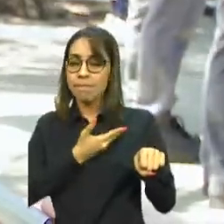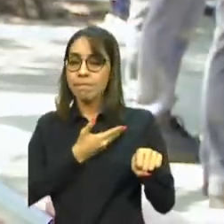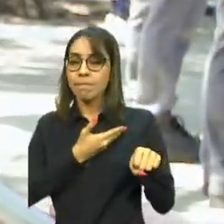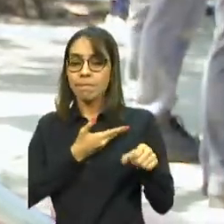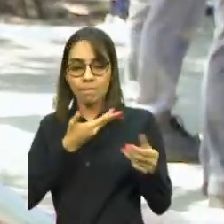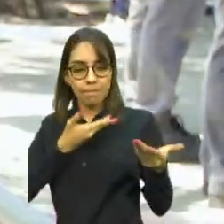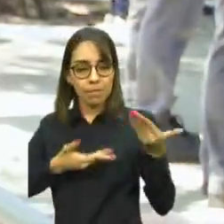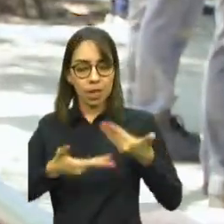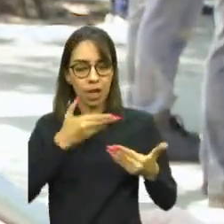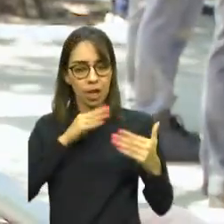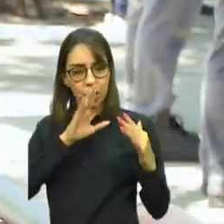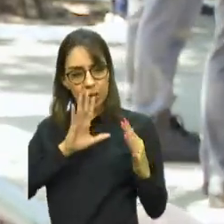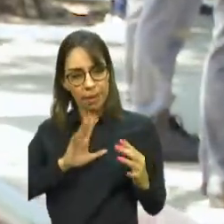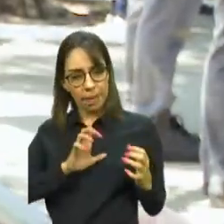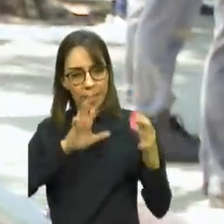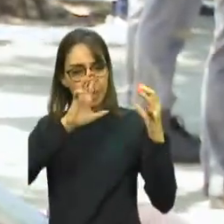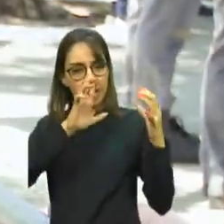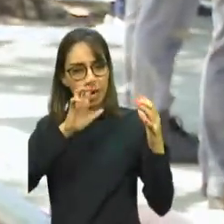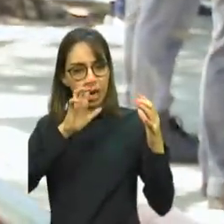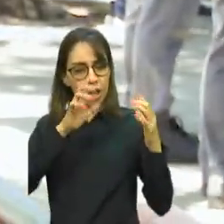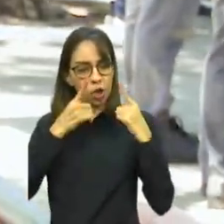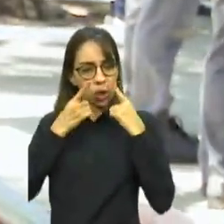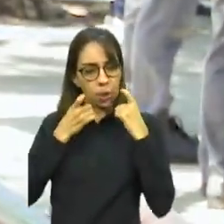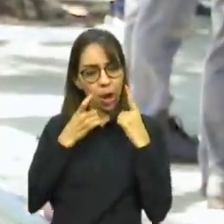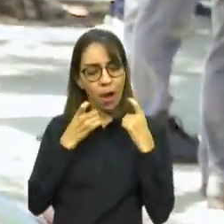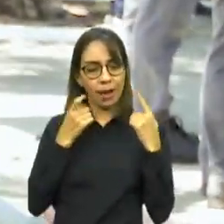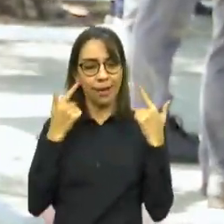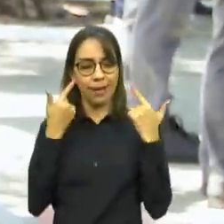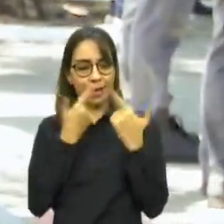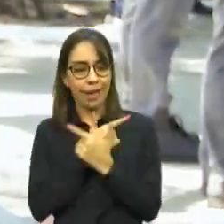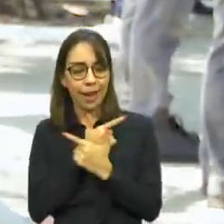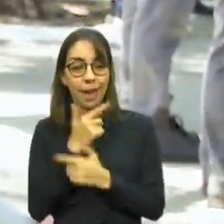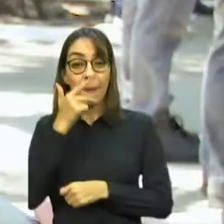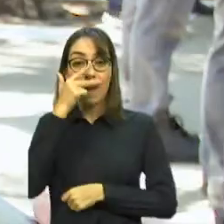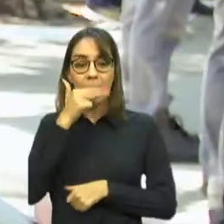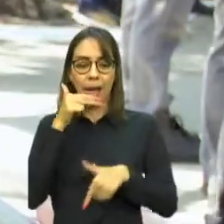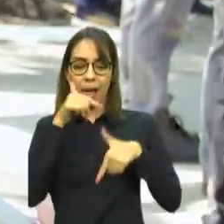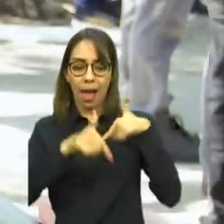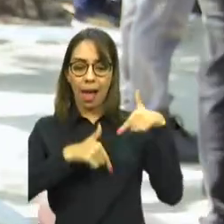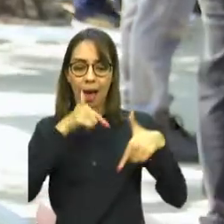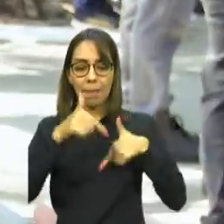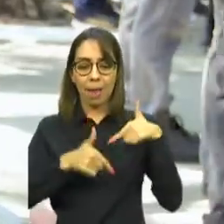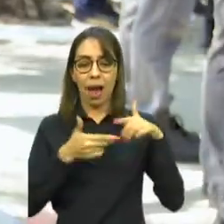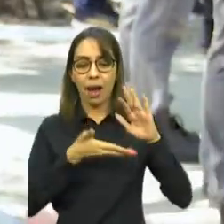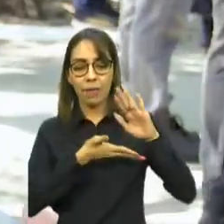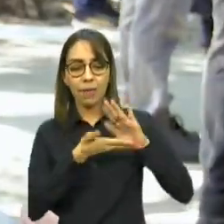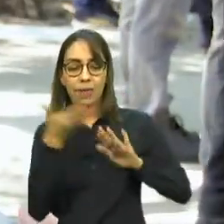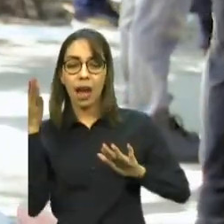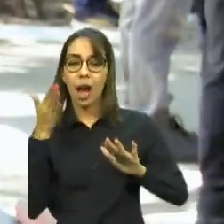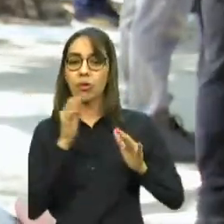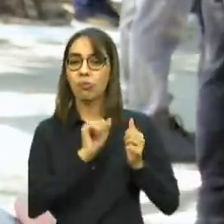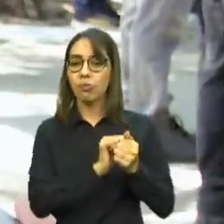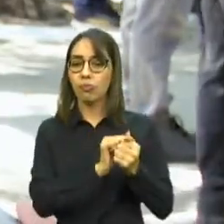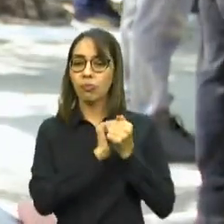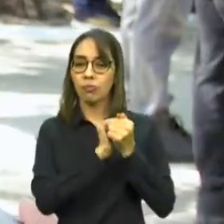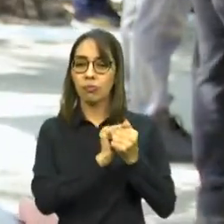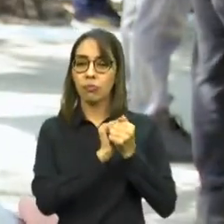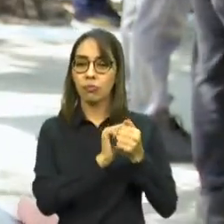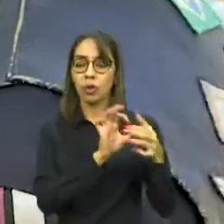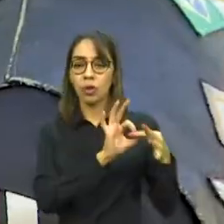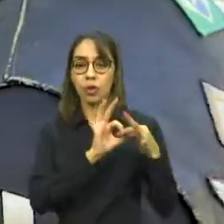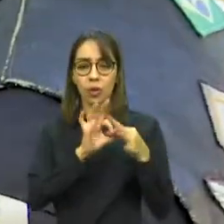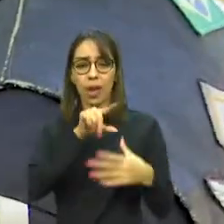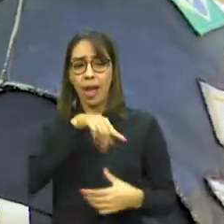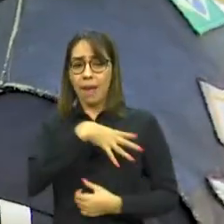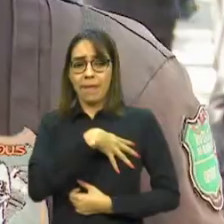briga, ri, chora. Né? Ela é minha companheira de trabalho, companheira de viagem. Ela basicamente é como fosse uma filha minha.